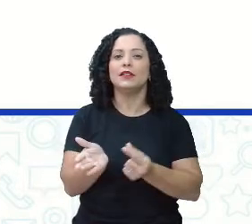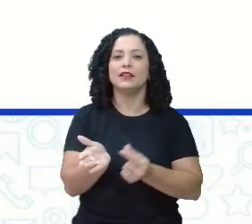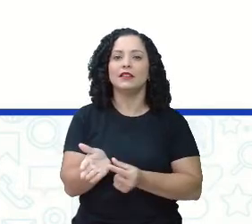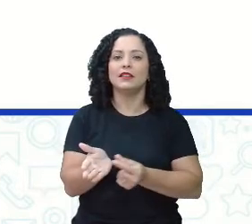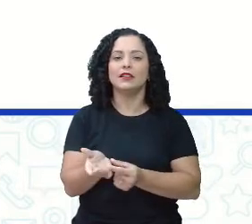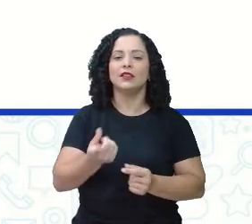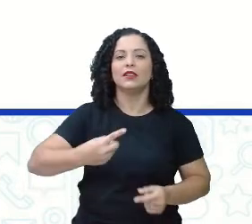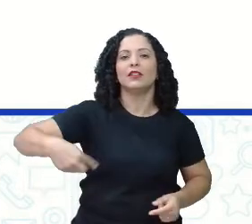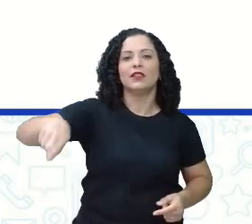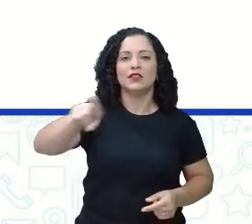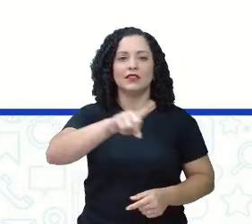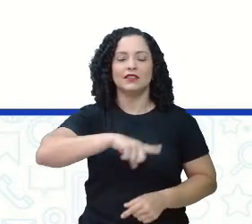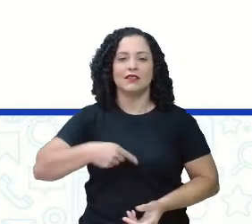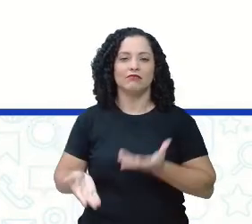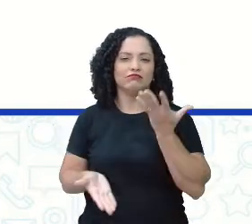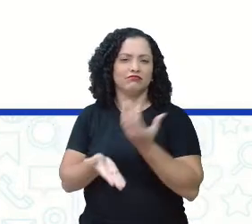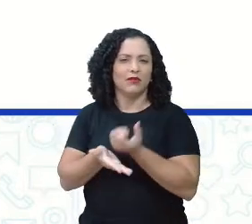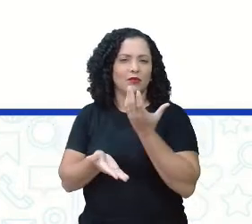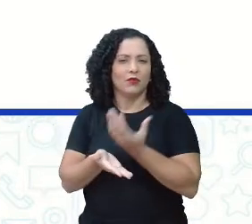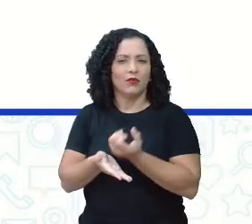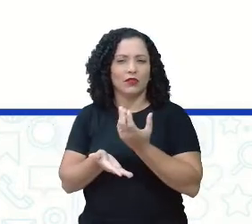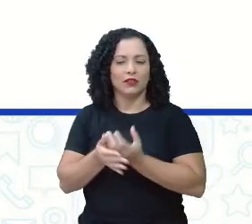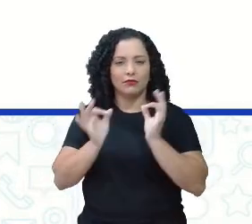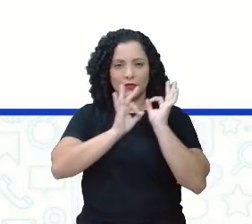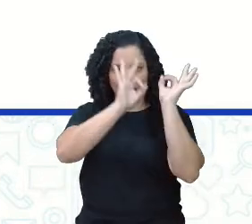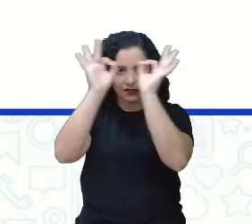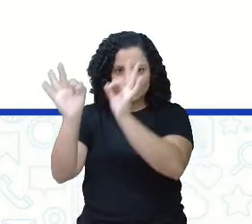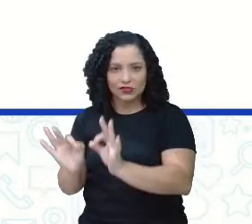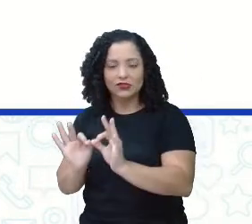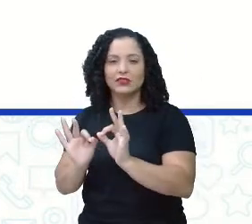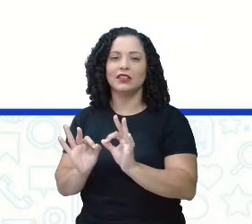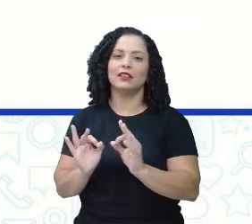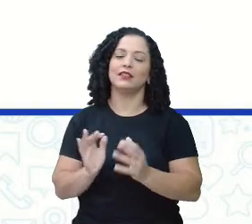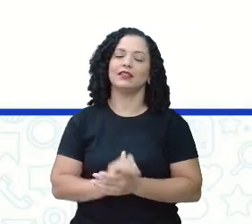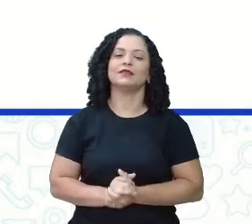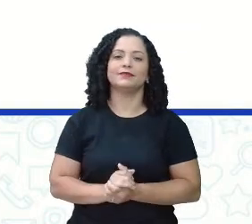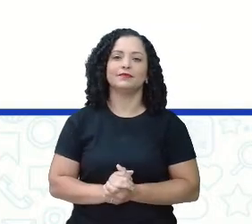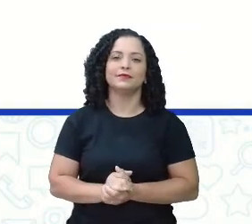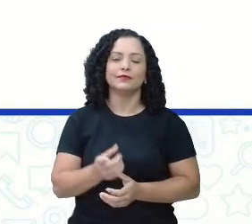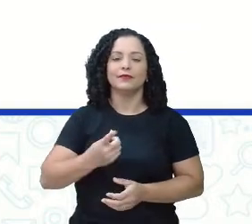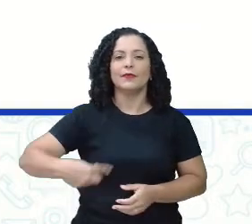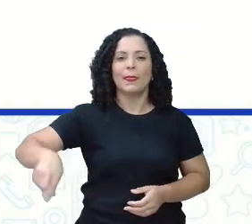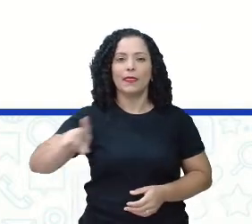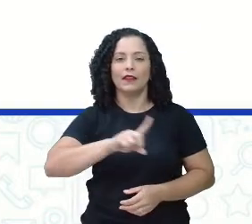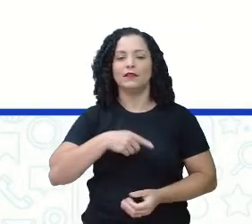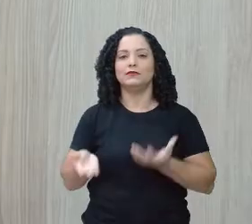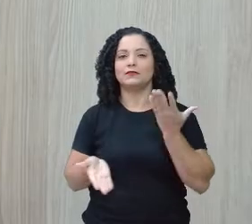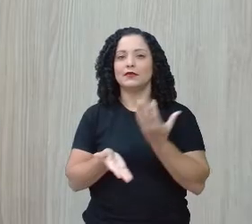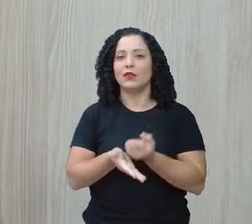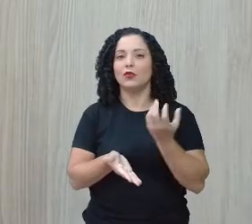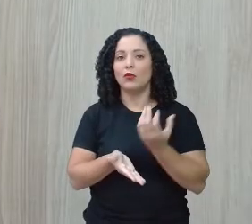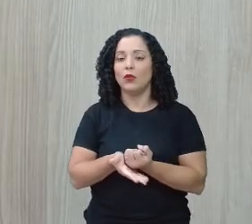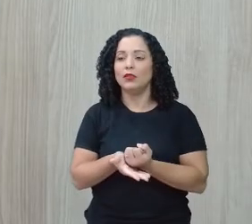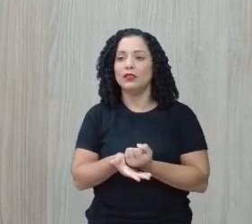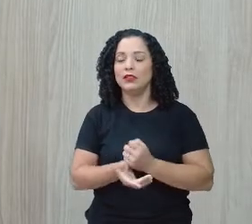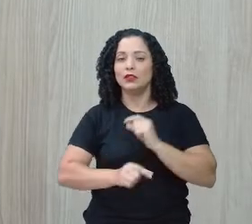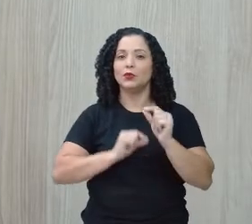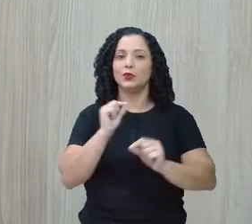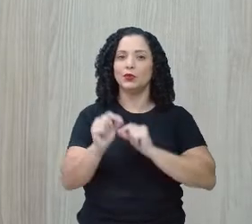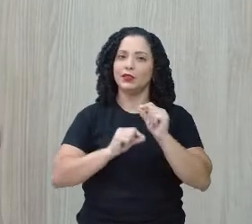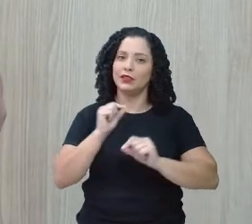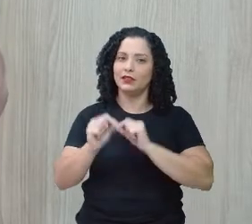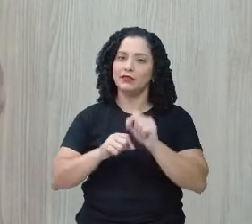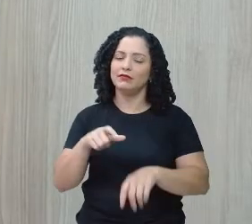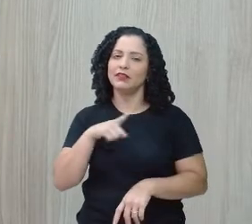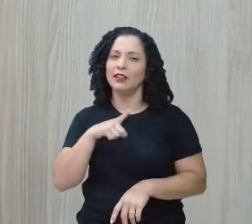você fazer o download, certo? Para acompanhar a nossa aula. Então, para você fazer o download aí do aplicativo, Billy vai